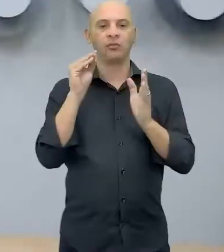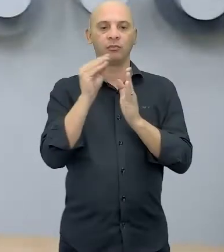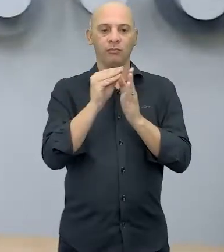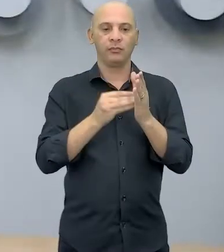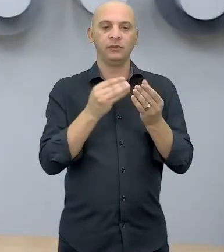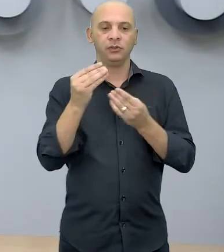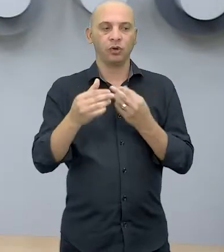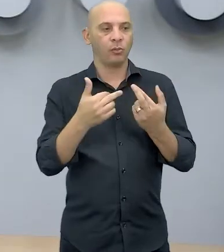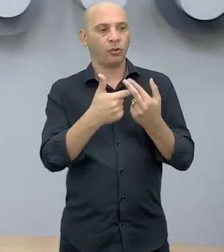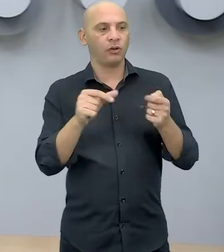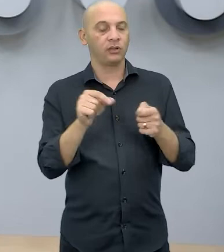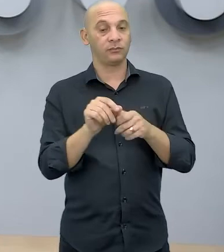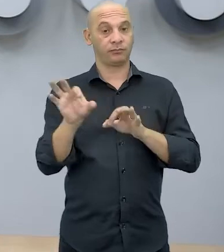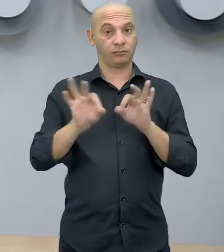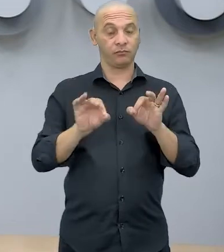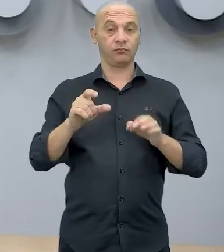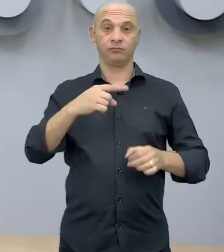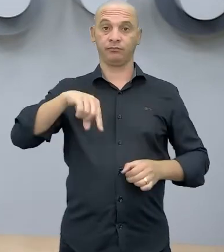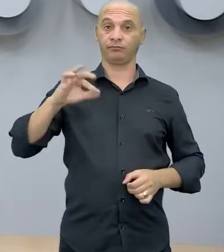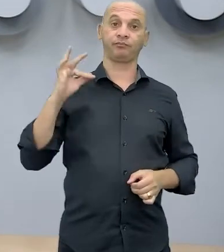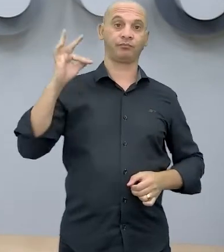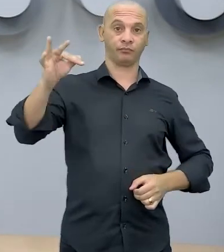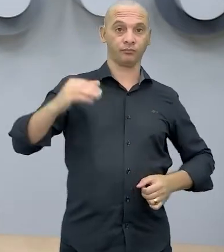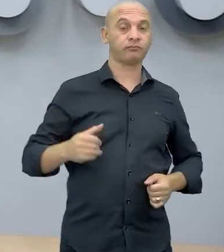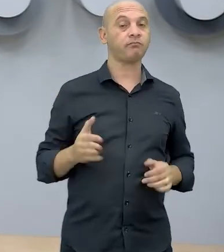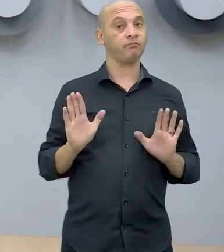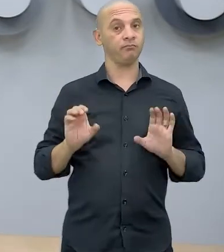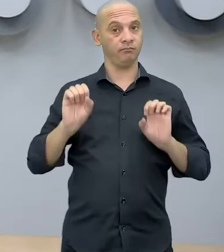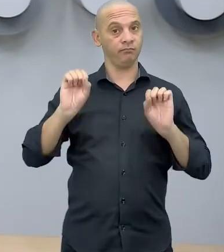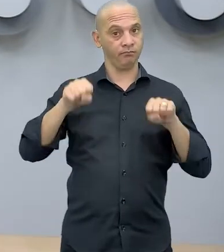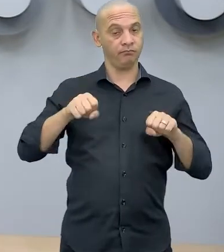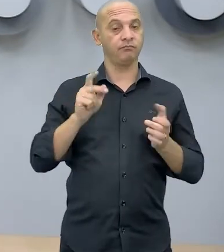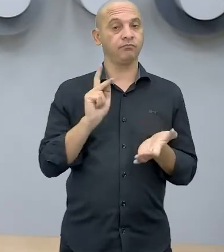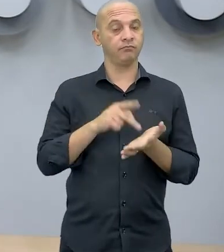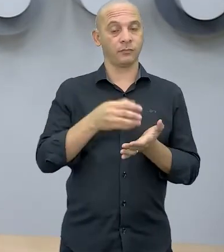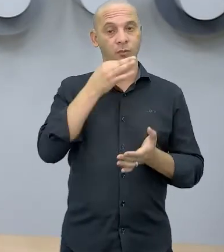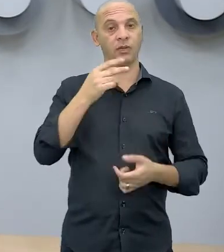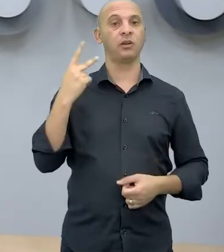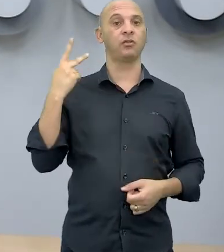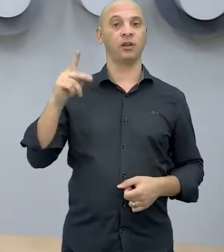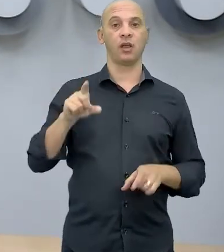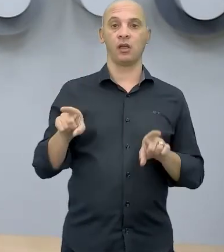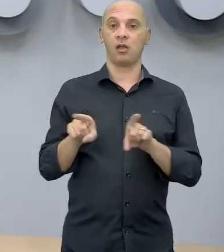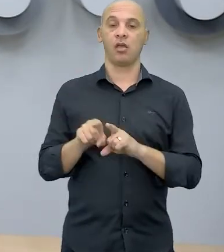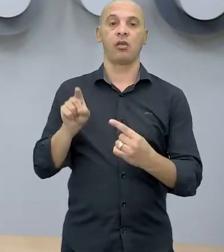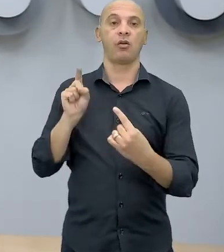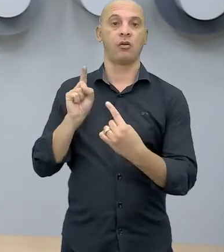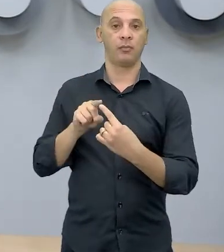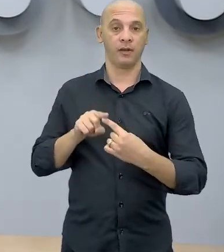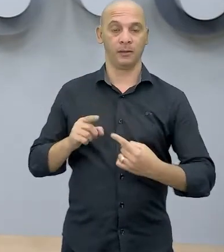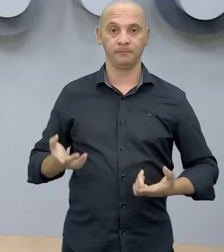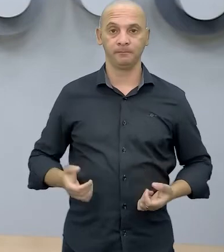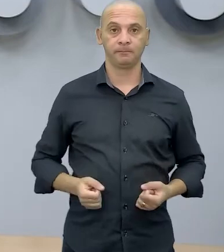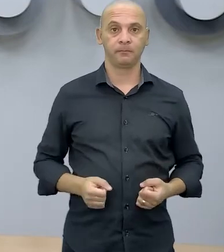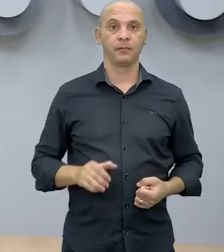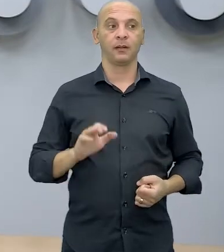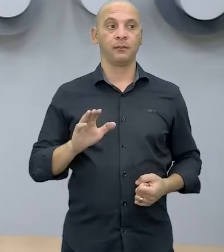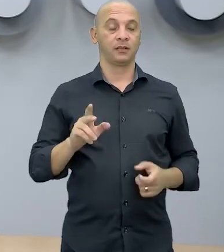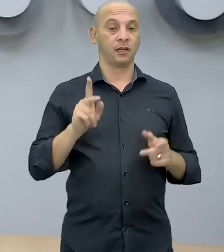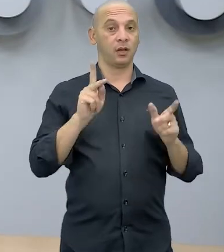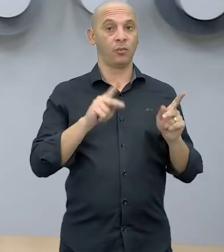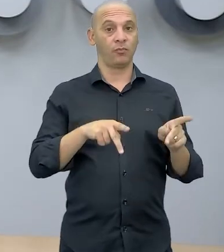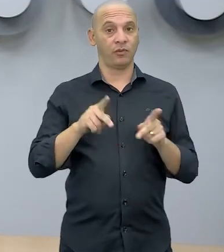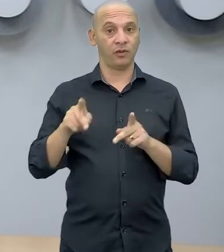as transações serão realizadas no futuro. Bom, esse é um ponto de vista, essa é uma perspectiva, né? O que a